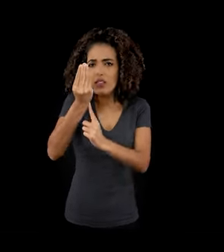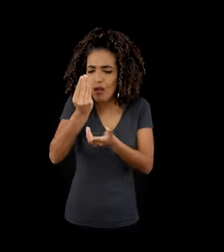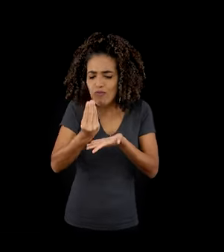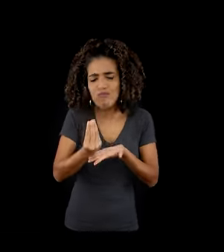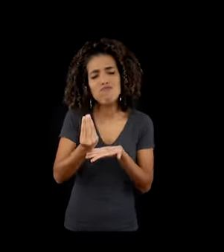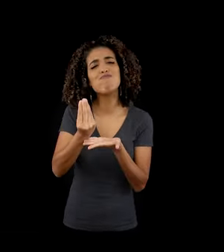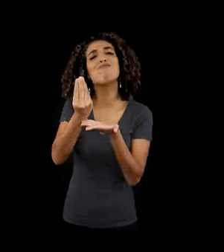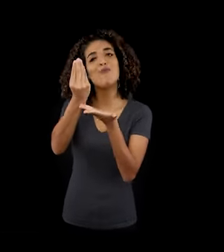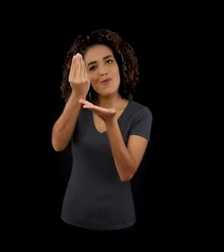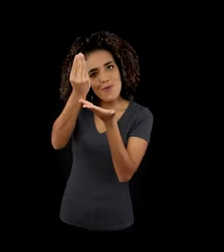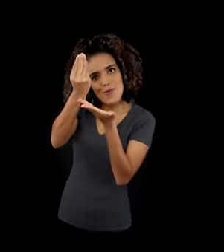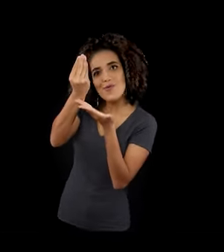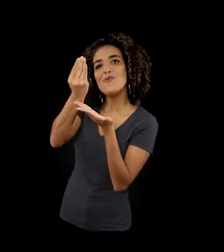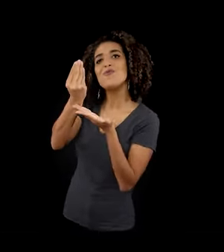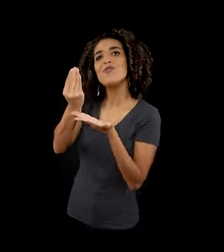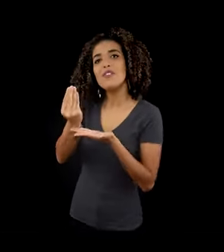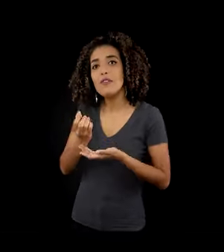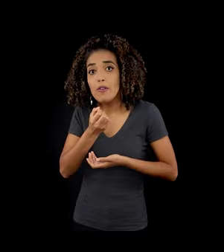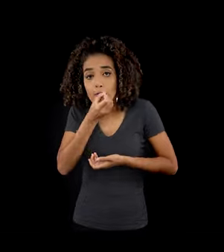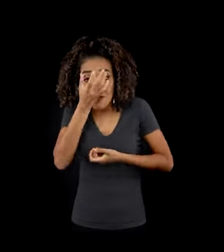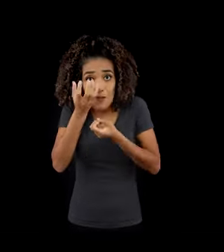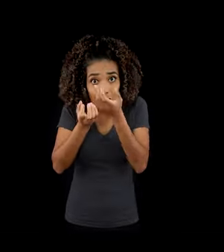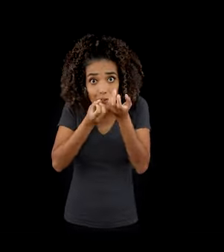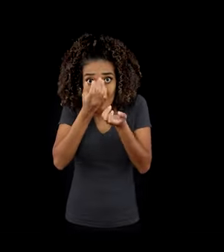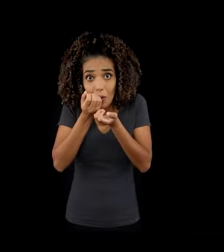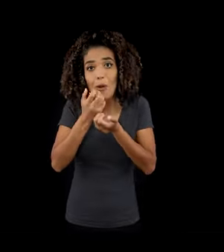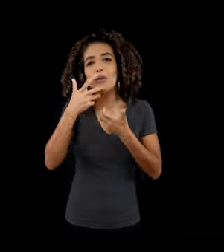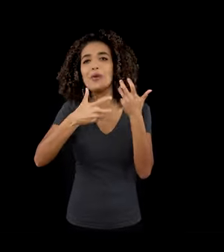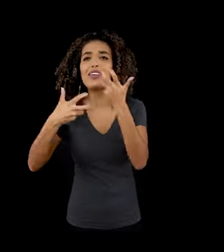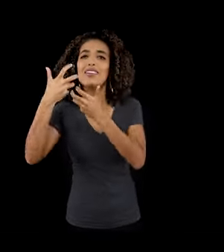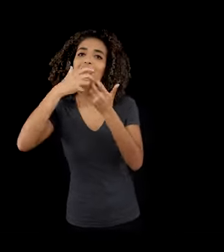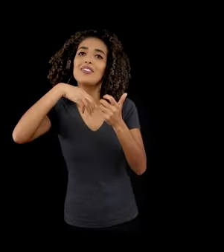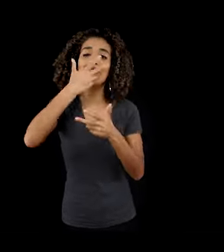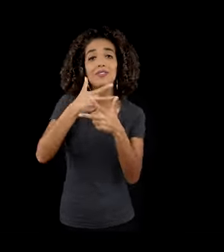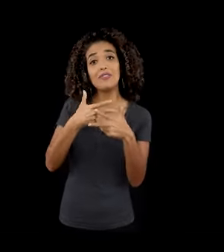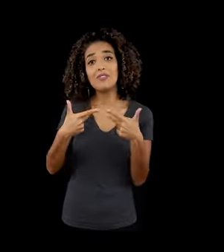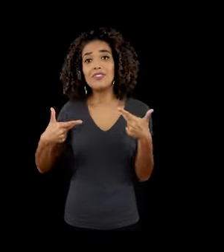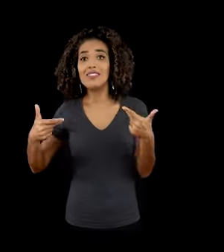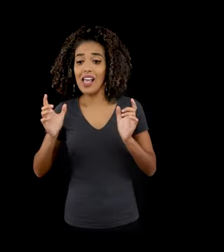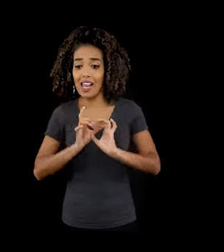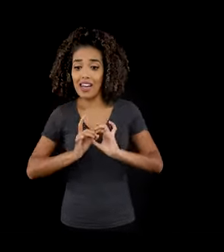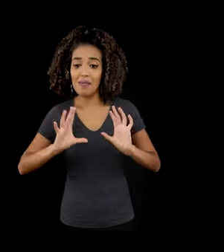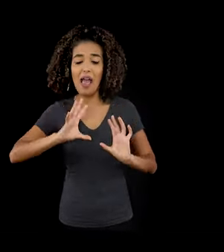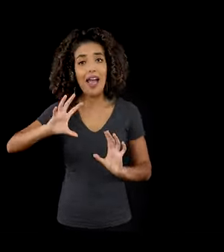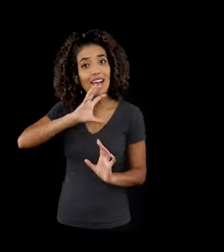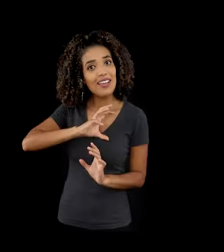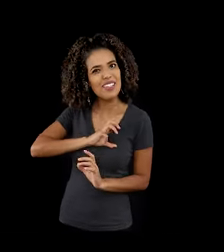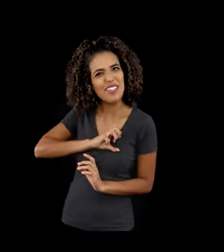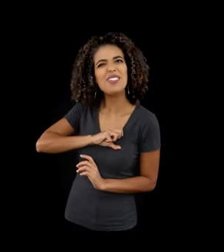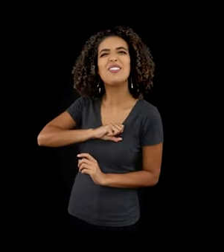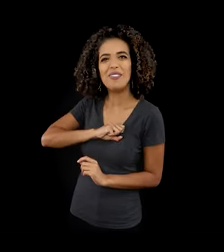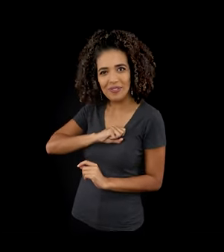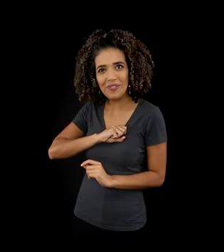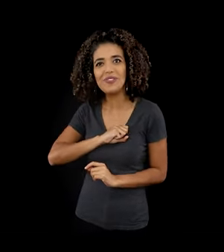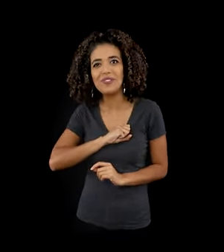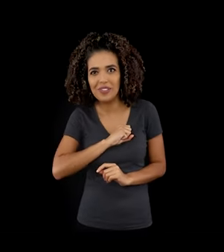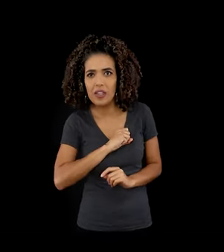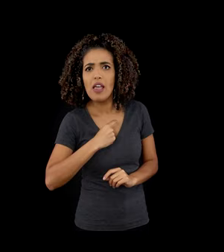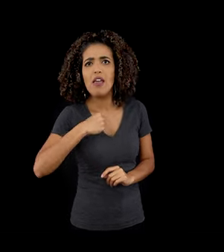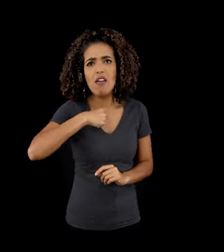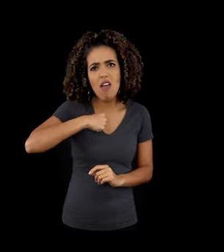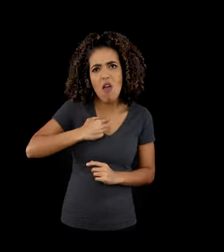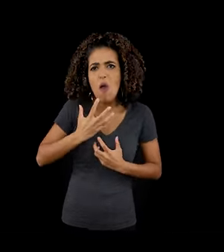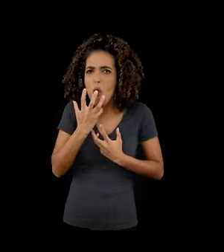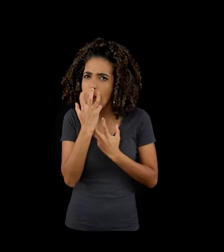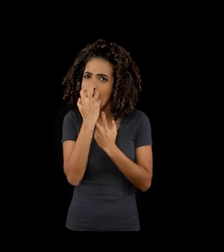de exaltar-te. Lírio, flor, canção, fruto, amor, a liberdade,